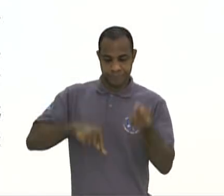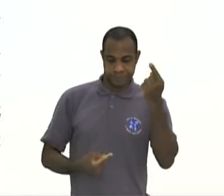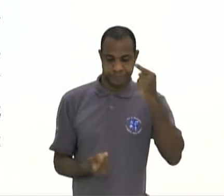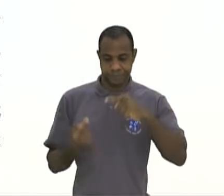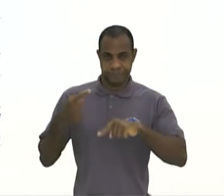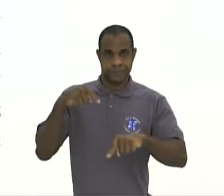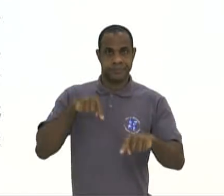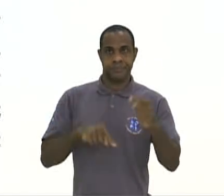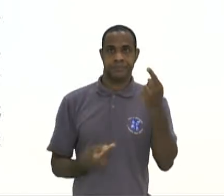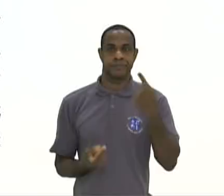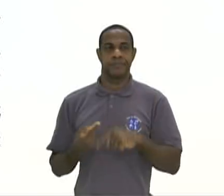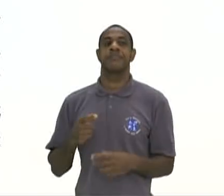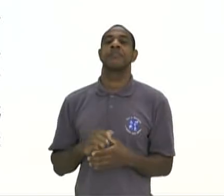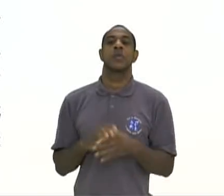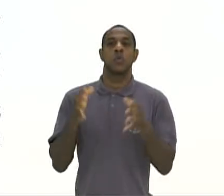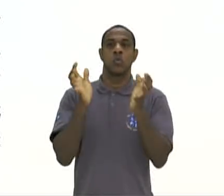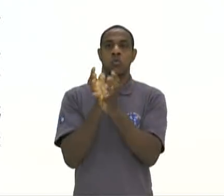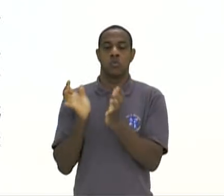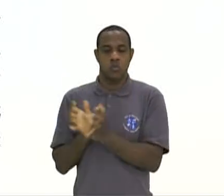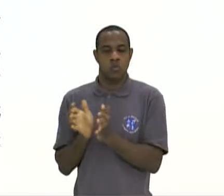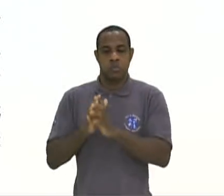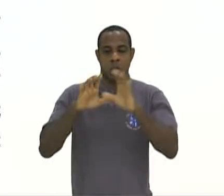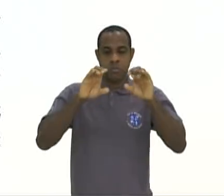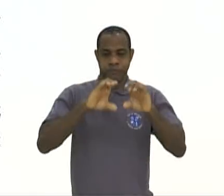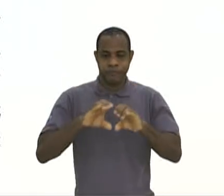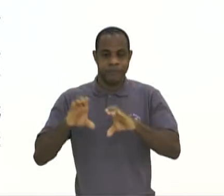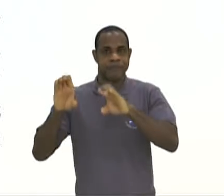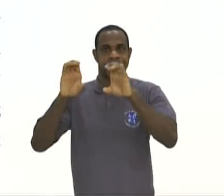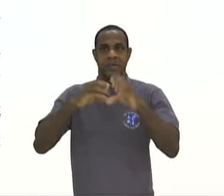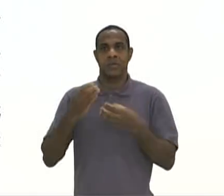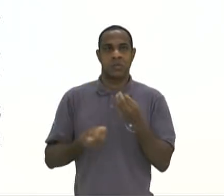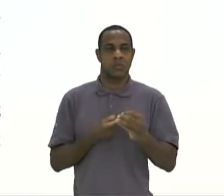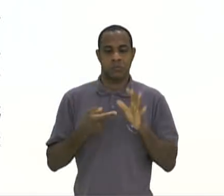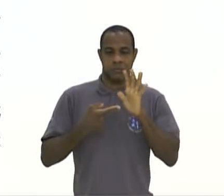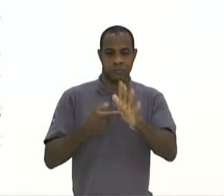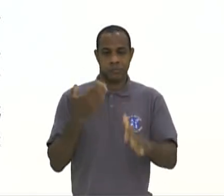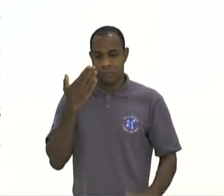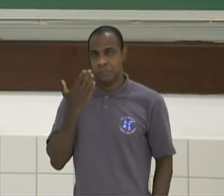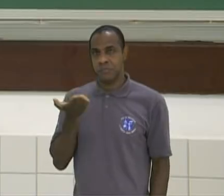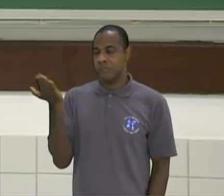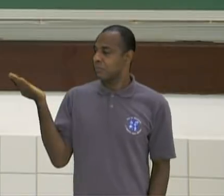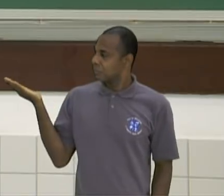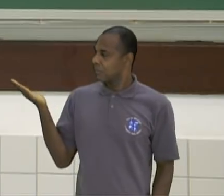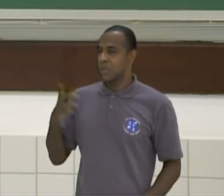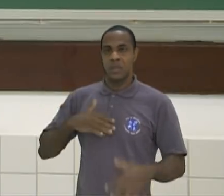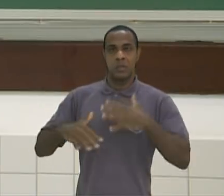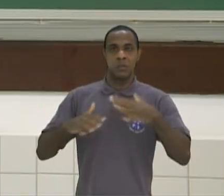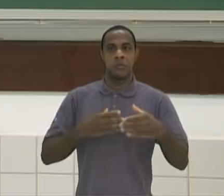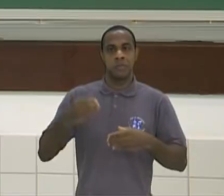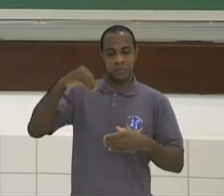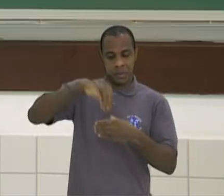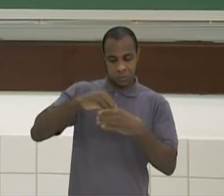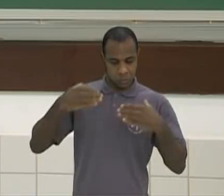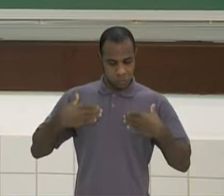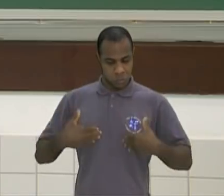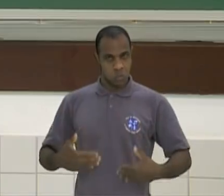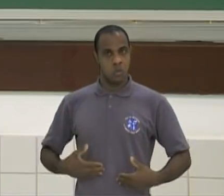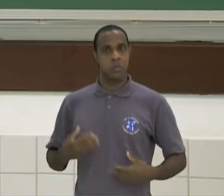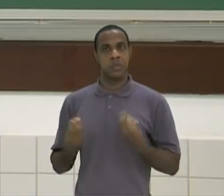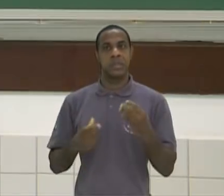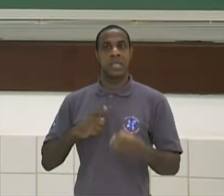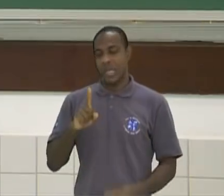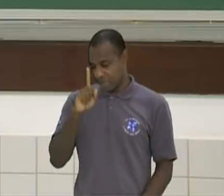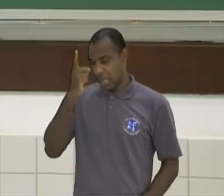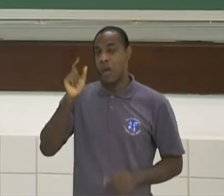é ativado, o outro relaxa-se para você apresentar esses movimentos dentro do corpo humano. Justamente esta